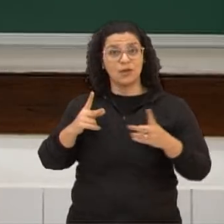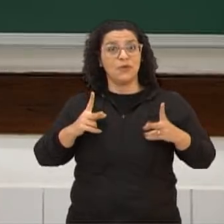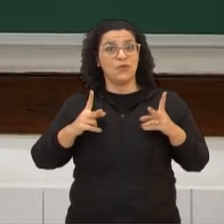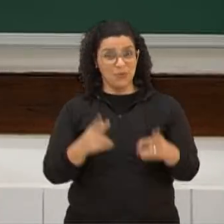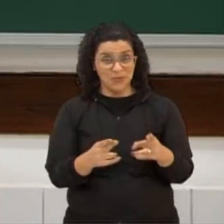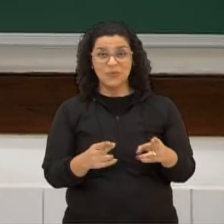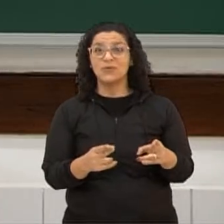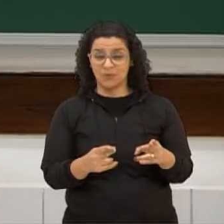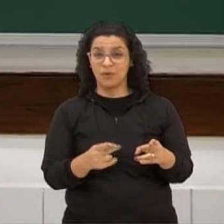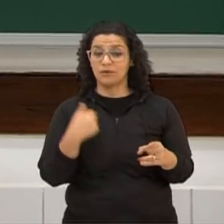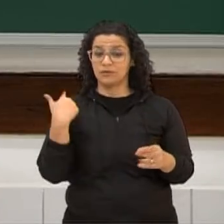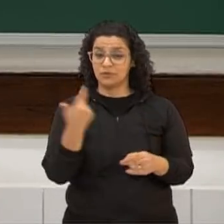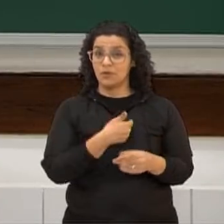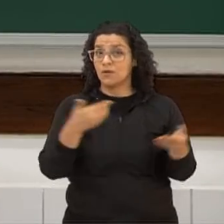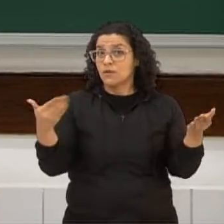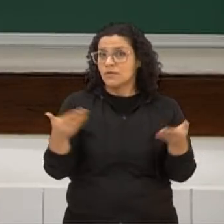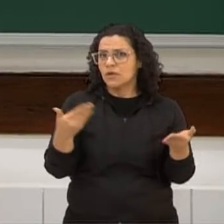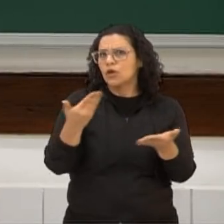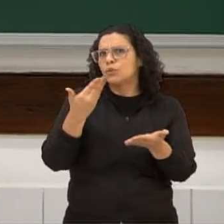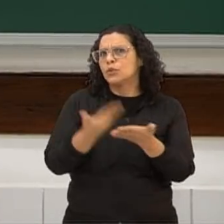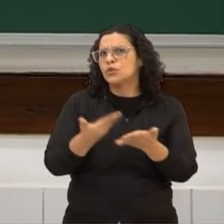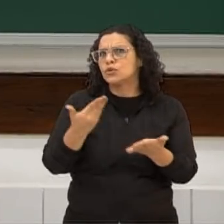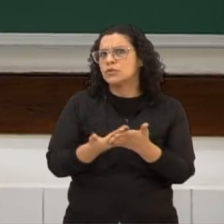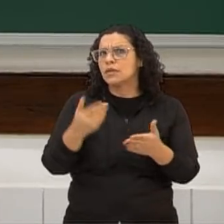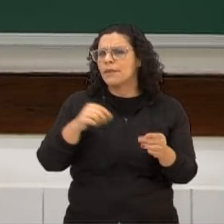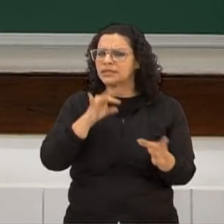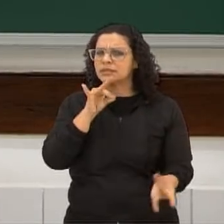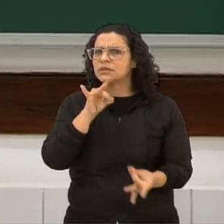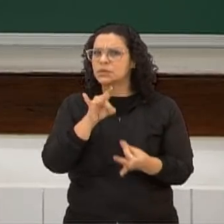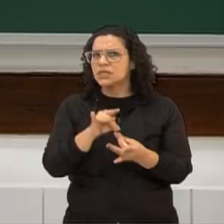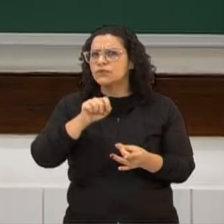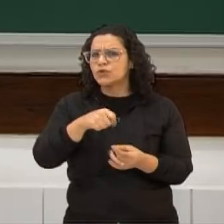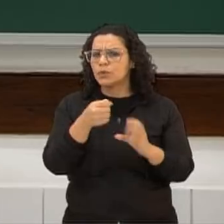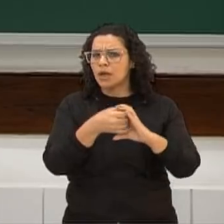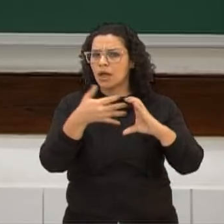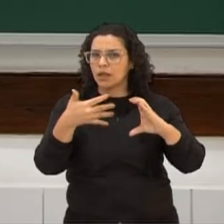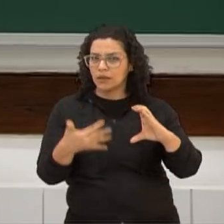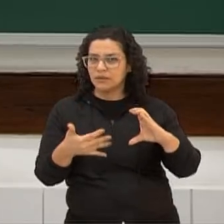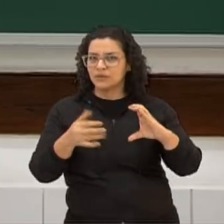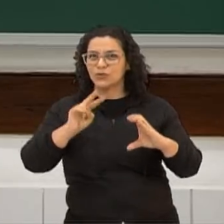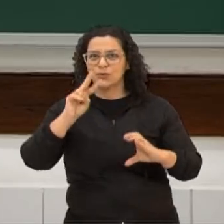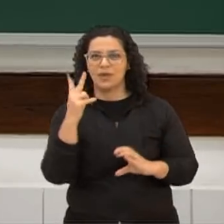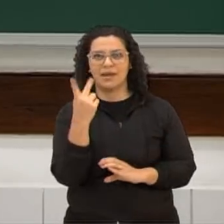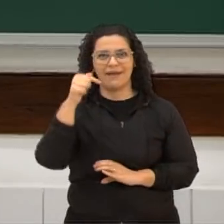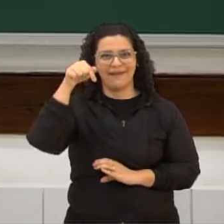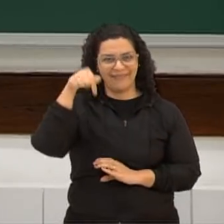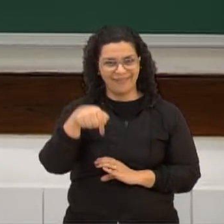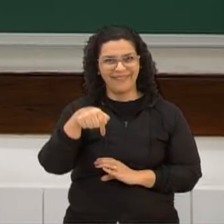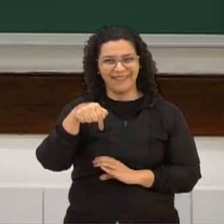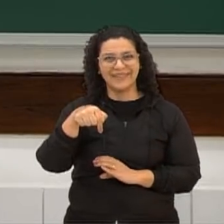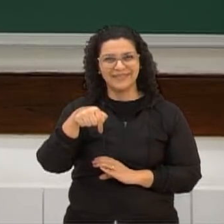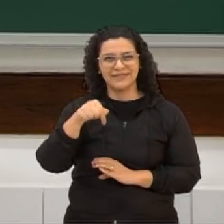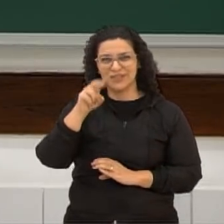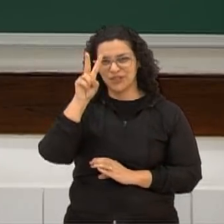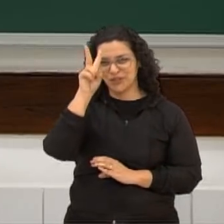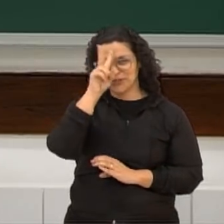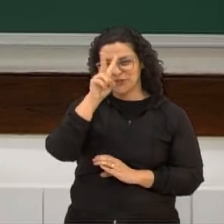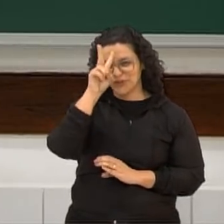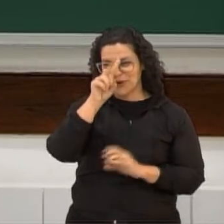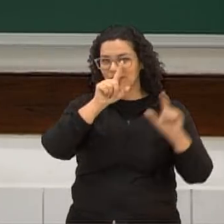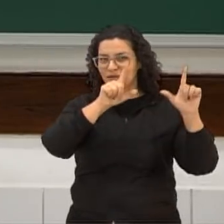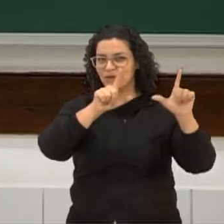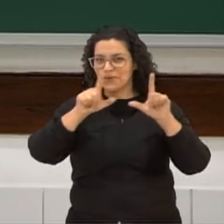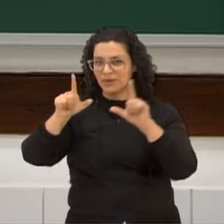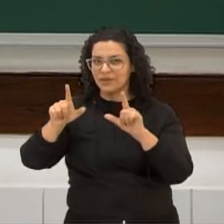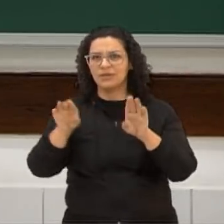aula anterior, mas dessa vez a gente vai estudar um pouquinho mais especificamente as características dessas revistinhas, o HQ,